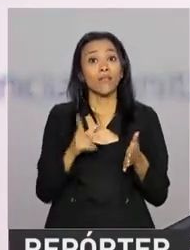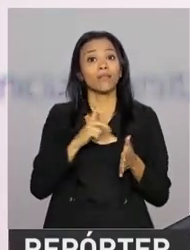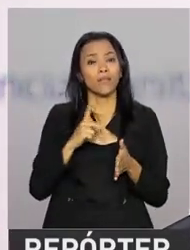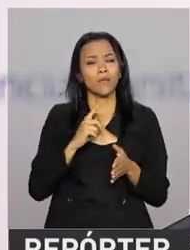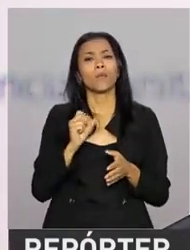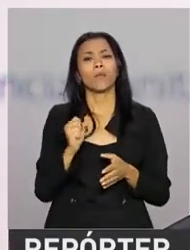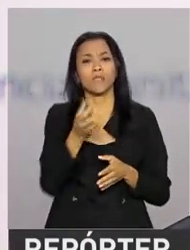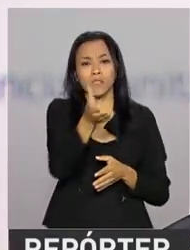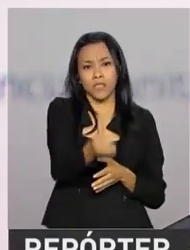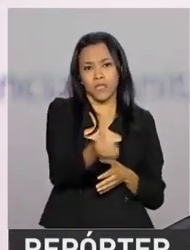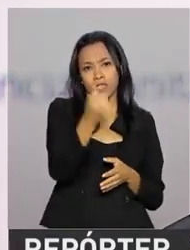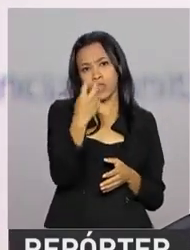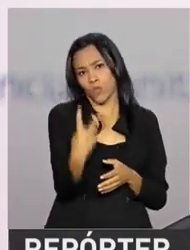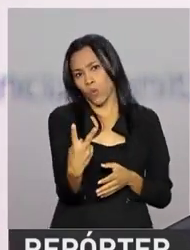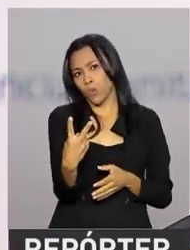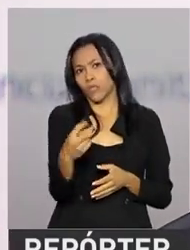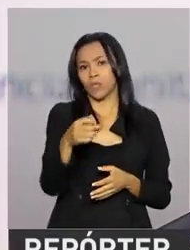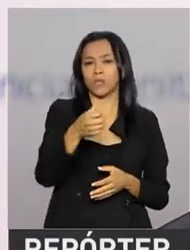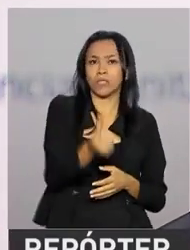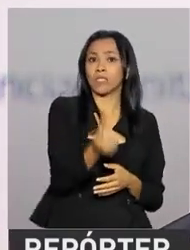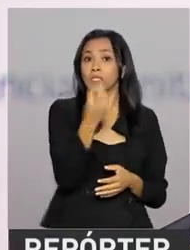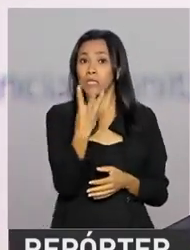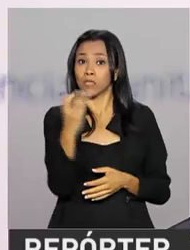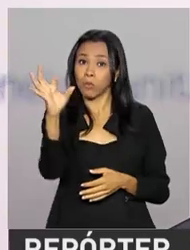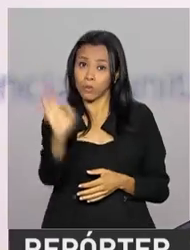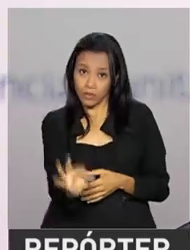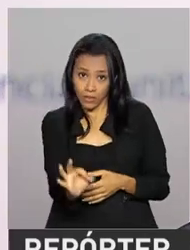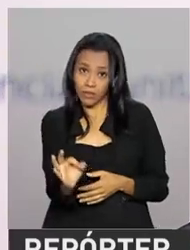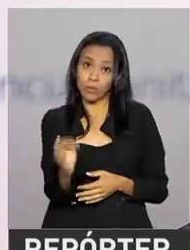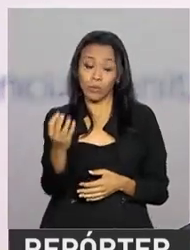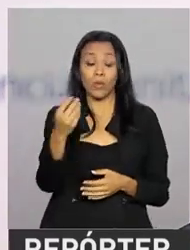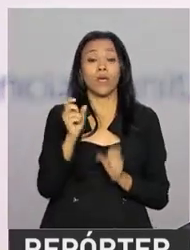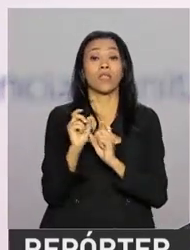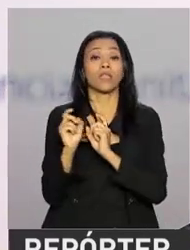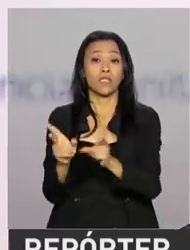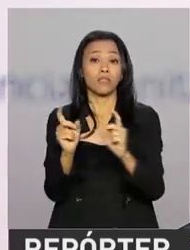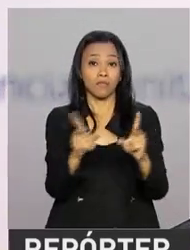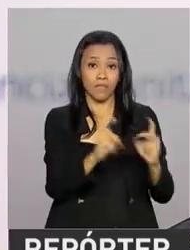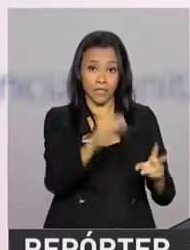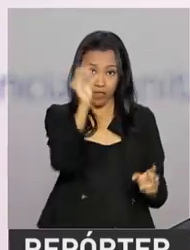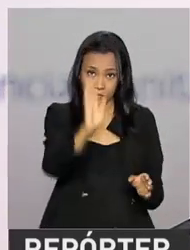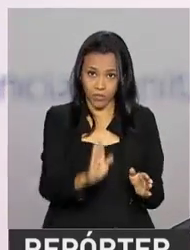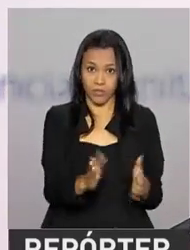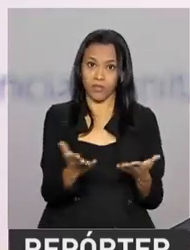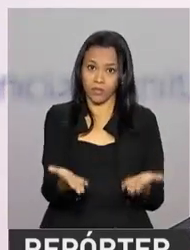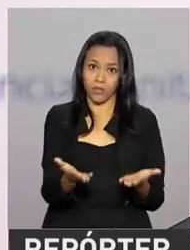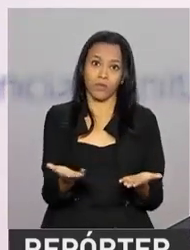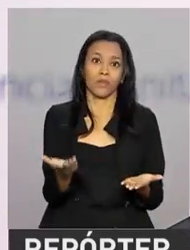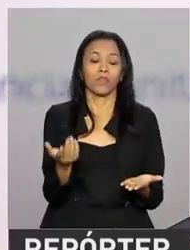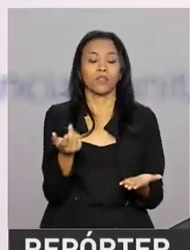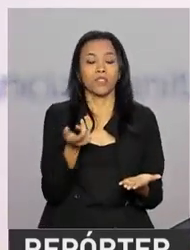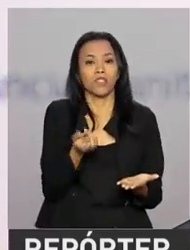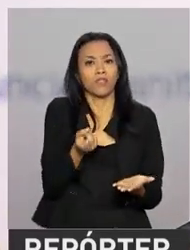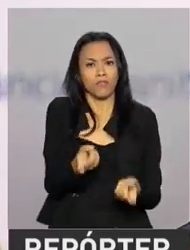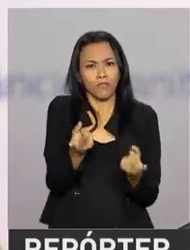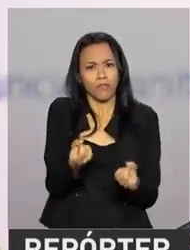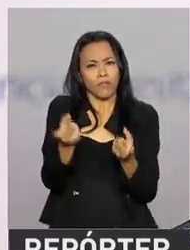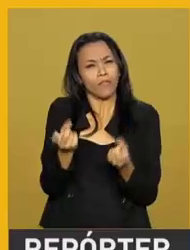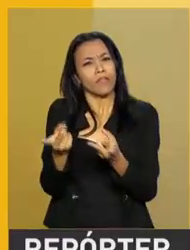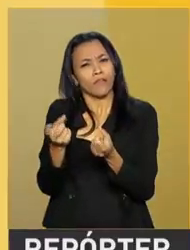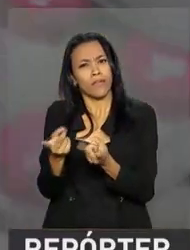torno de 62 63 por cento do mercado brasileiro quando se fala em termos de volume é de quantidade de unidades